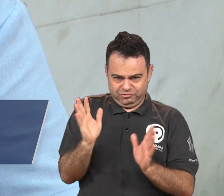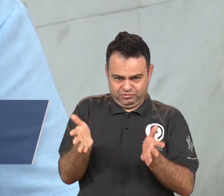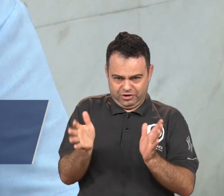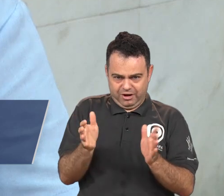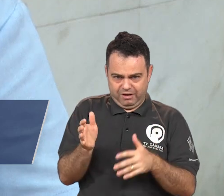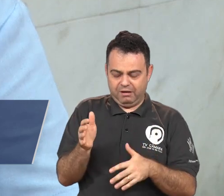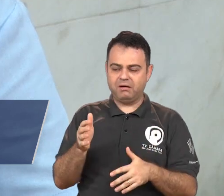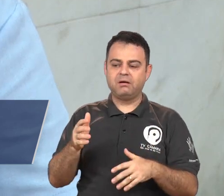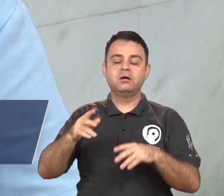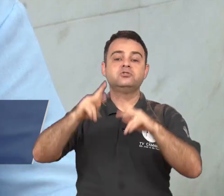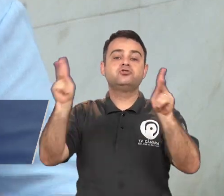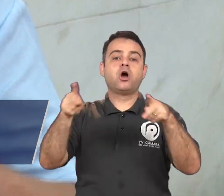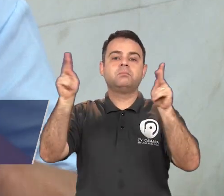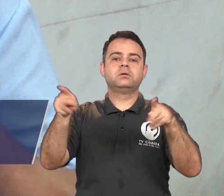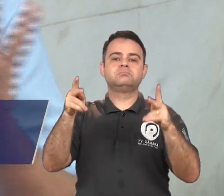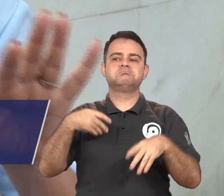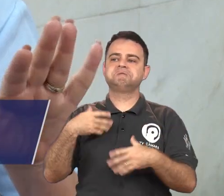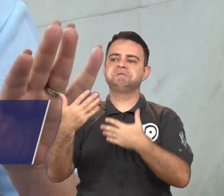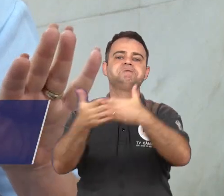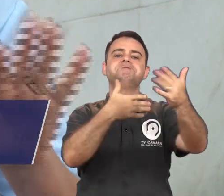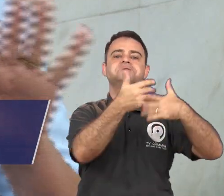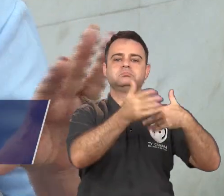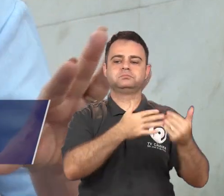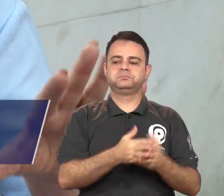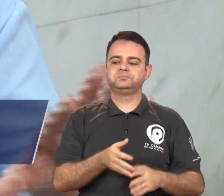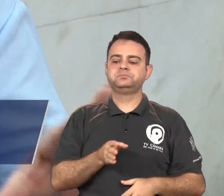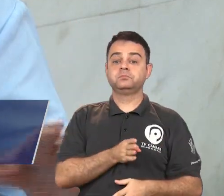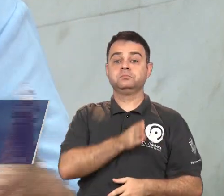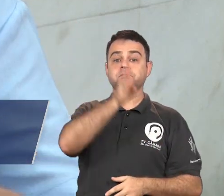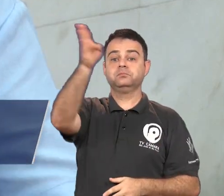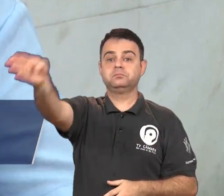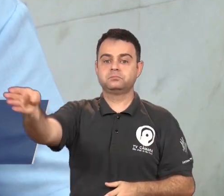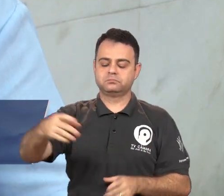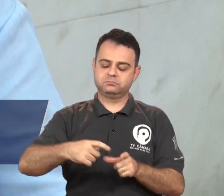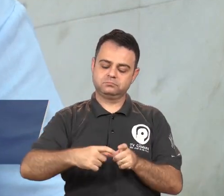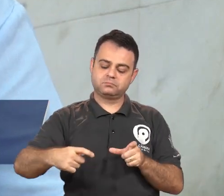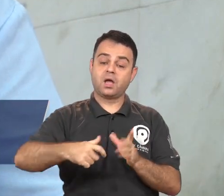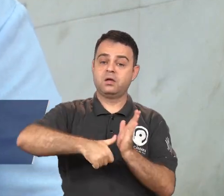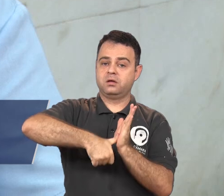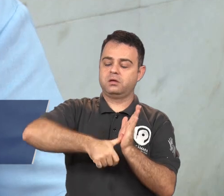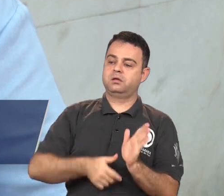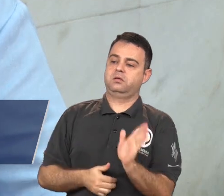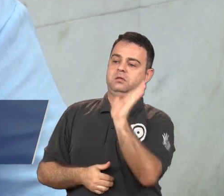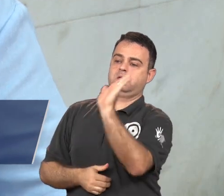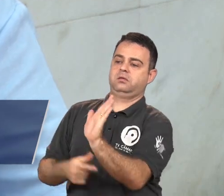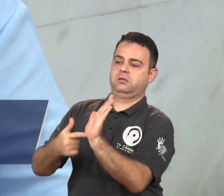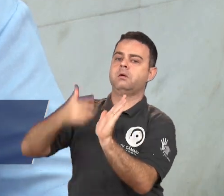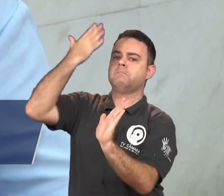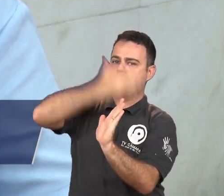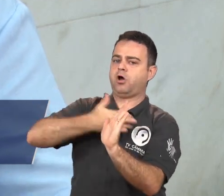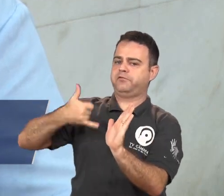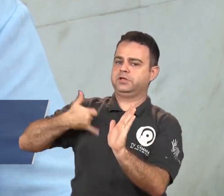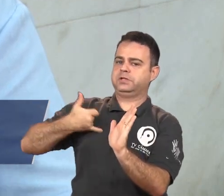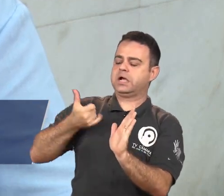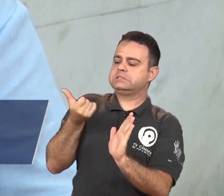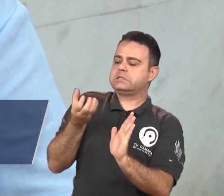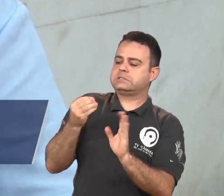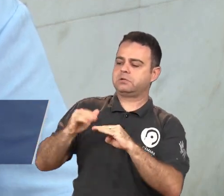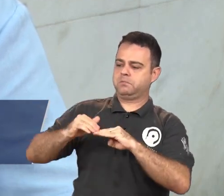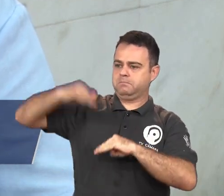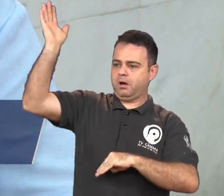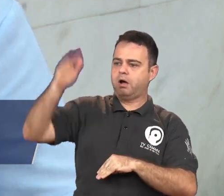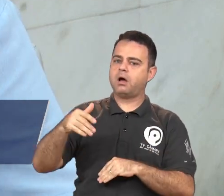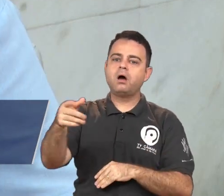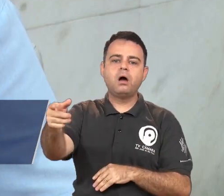Preto, somente com o documento, só ir na bilheteria e ela pode retirar, né, o seu bilhete